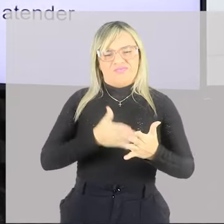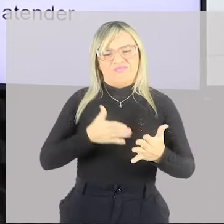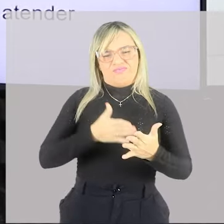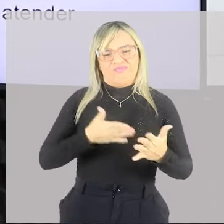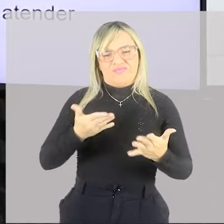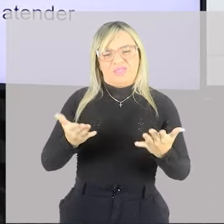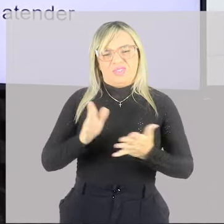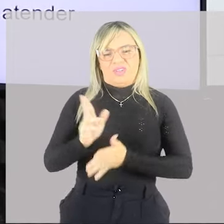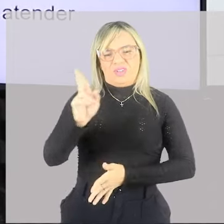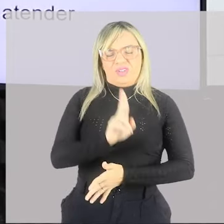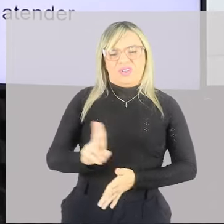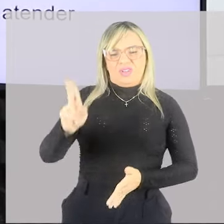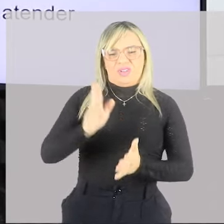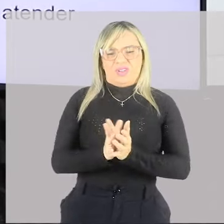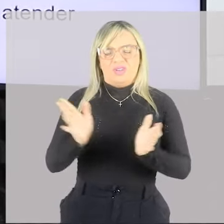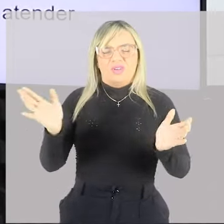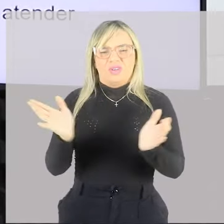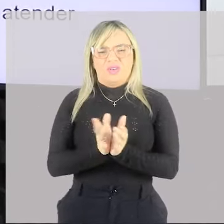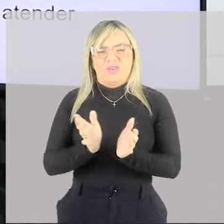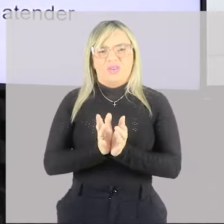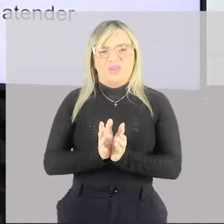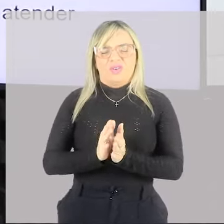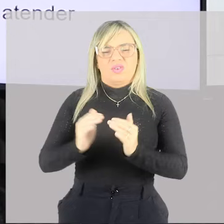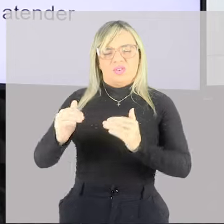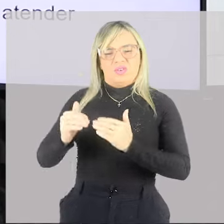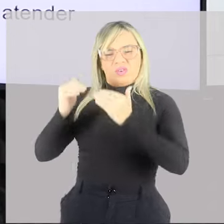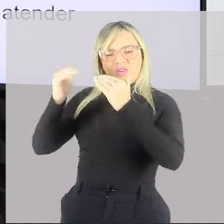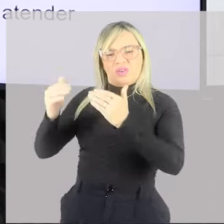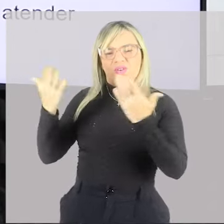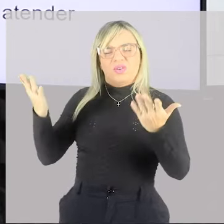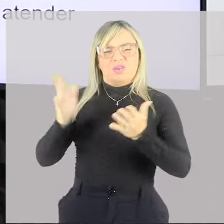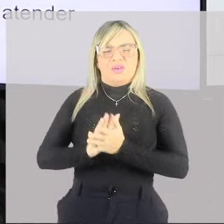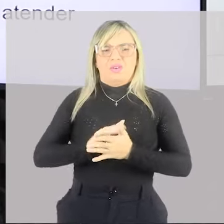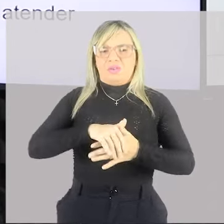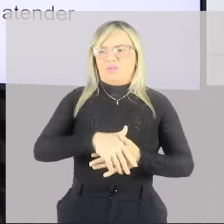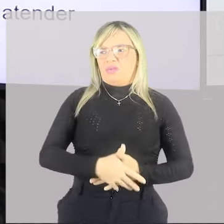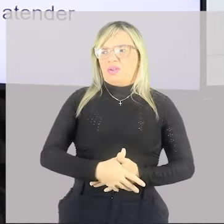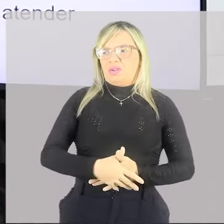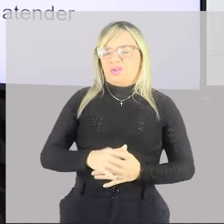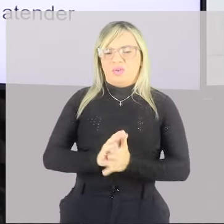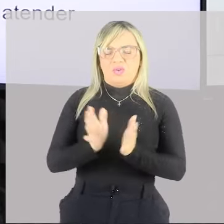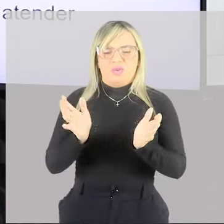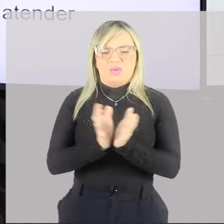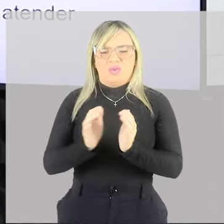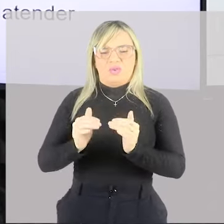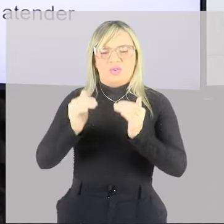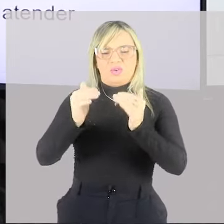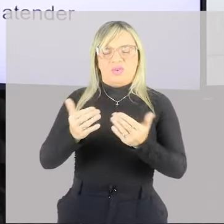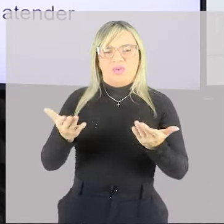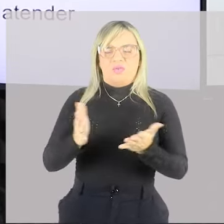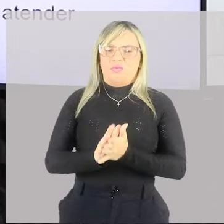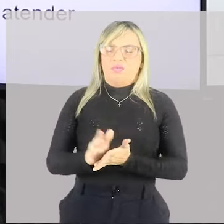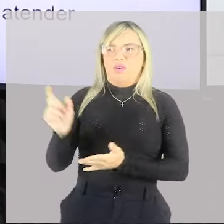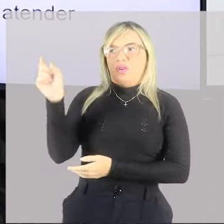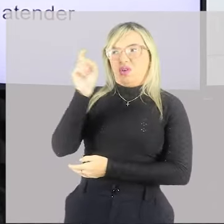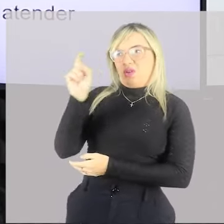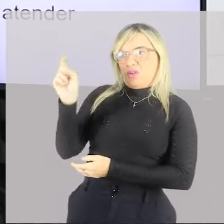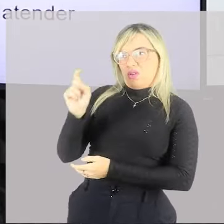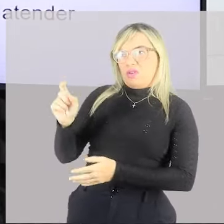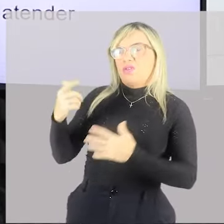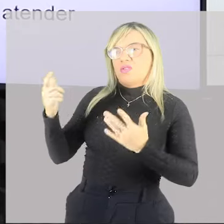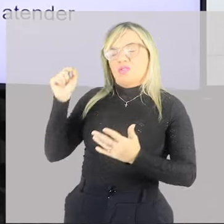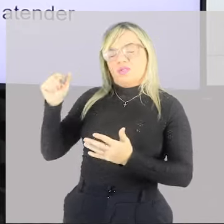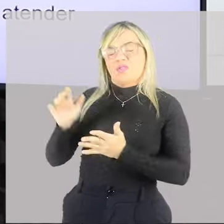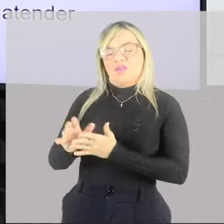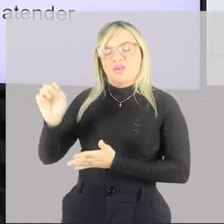de uso pelas classes dominantes bom qual era a classe dominante na pré-história né Talvez o grafite tem essa questão da classe